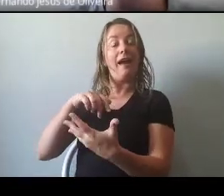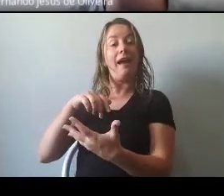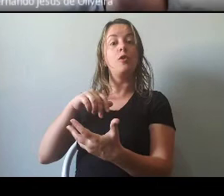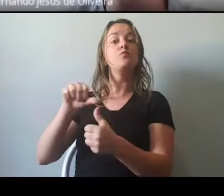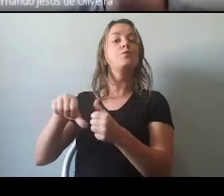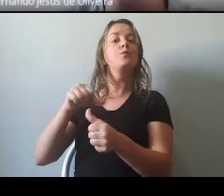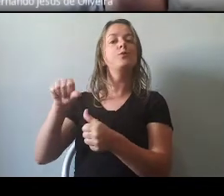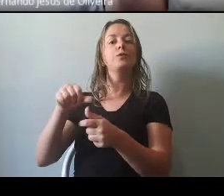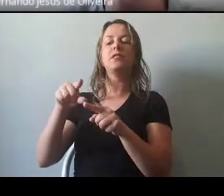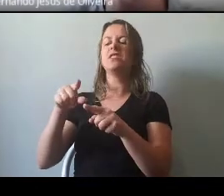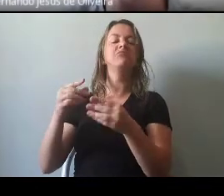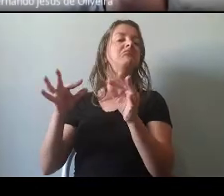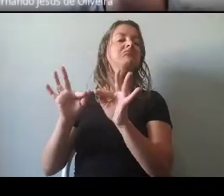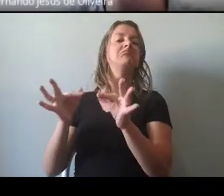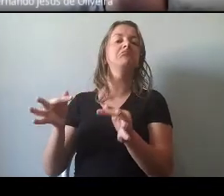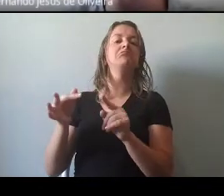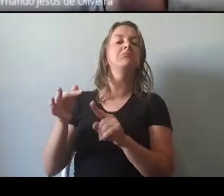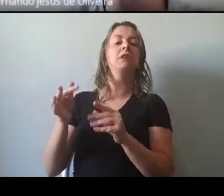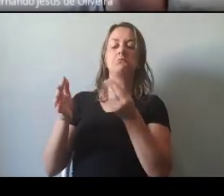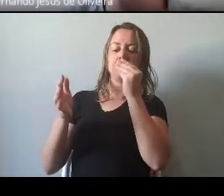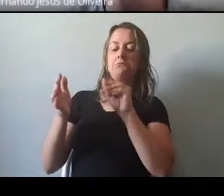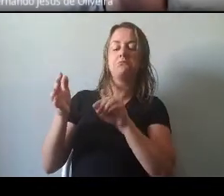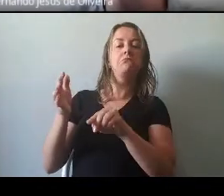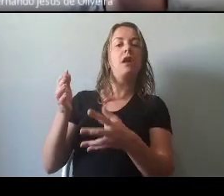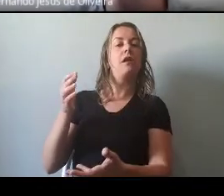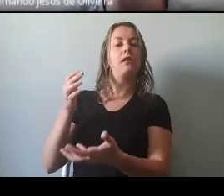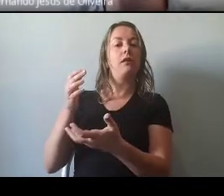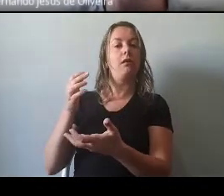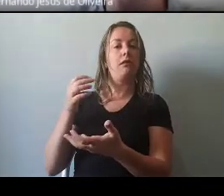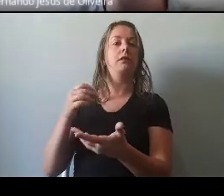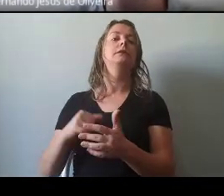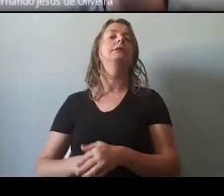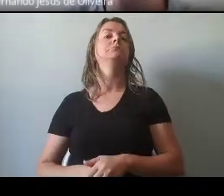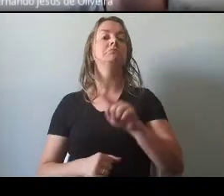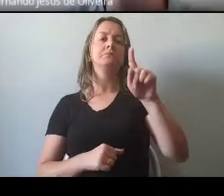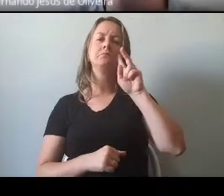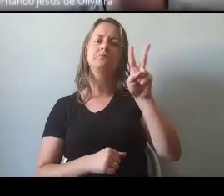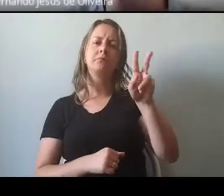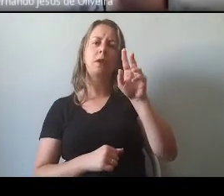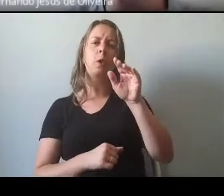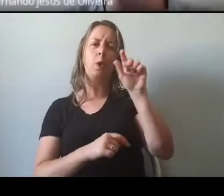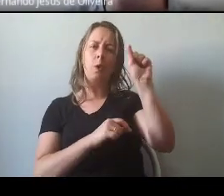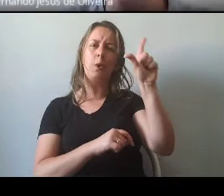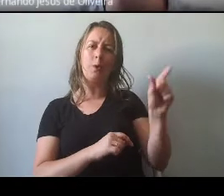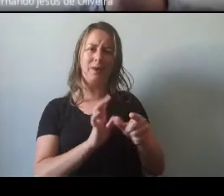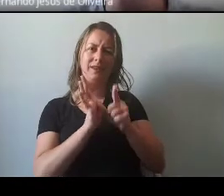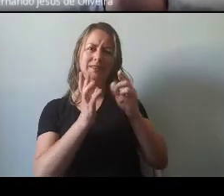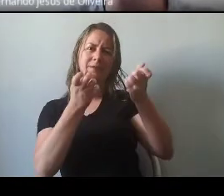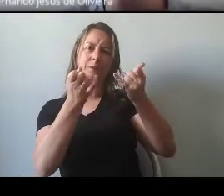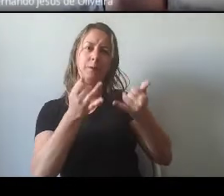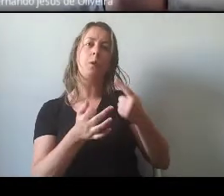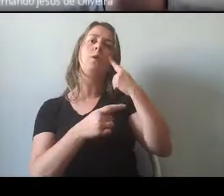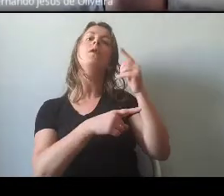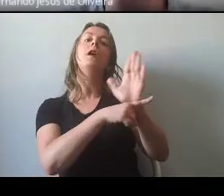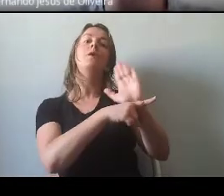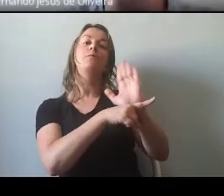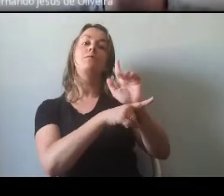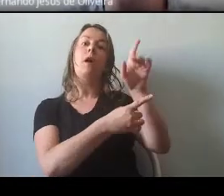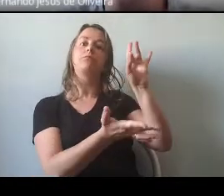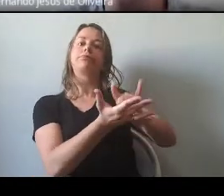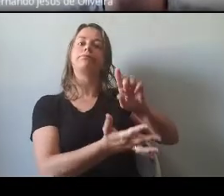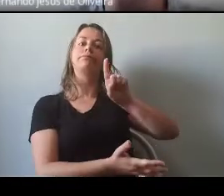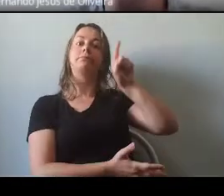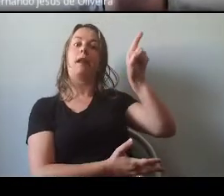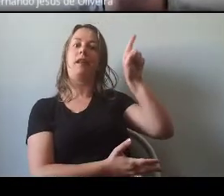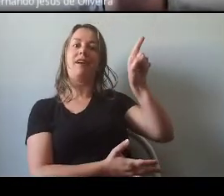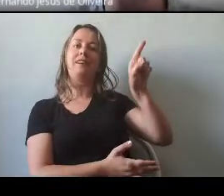seja desprezível sobre ele, ok? Falei para vocês do caso da Lua, vou mostrar para vocês agora o